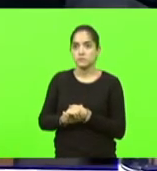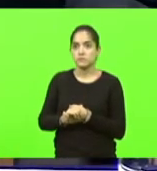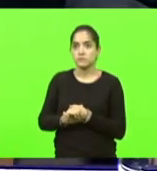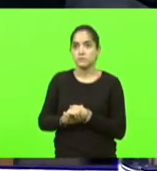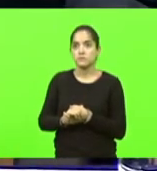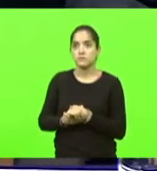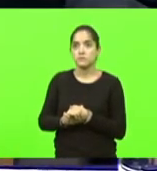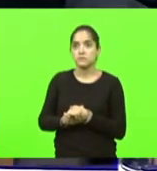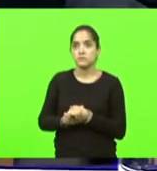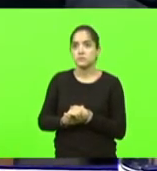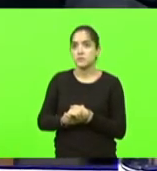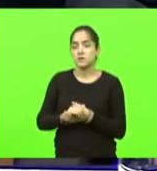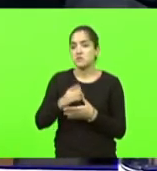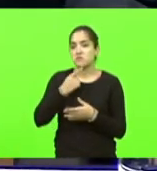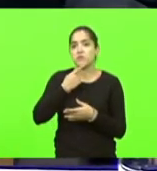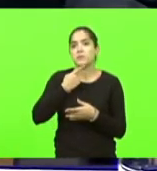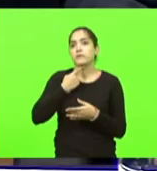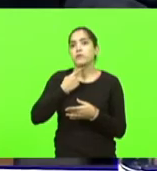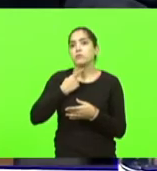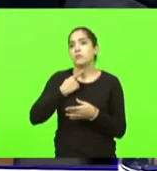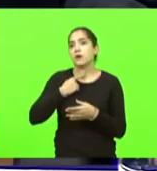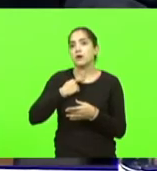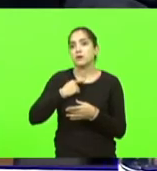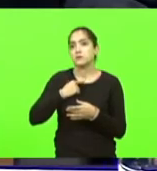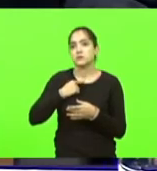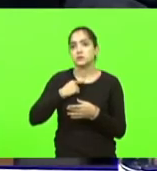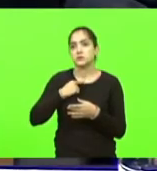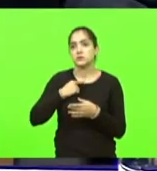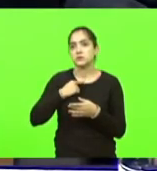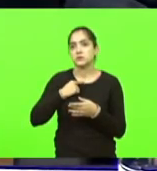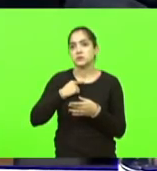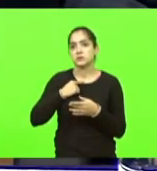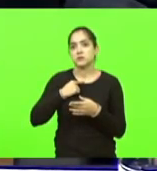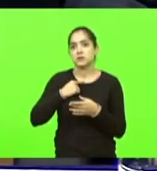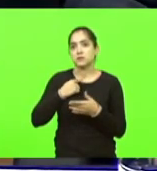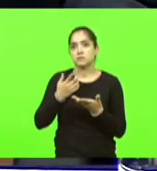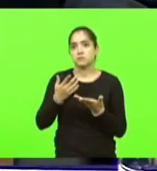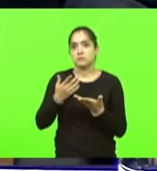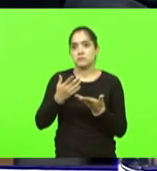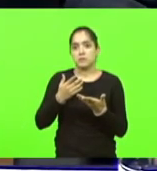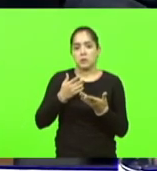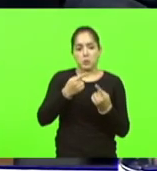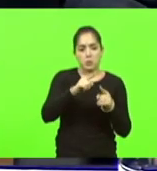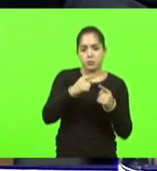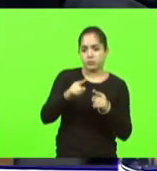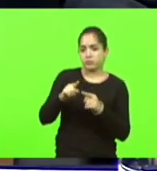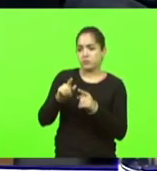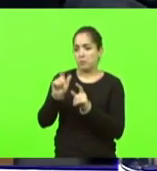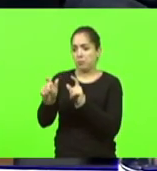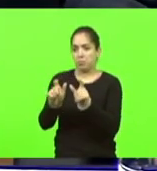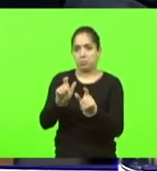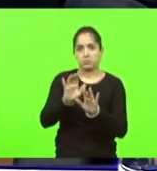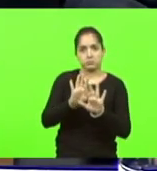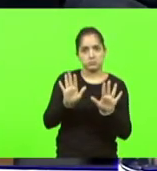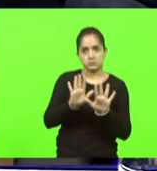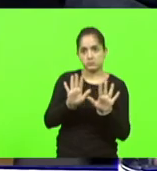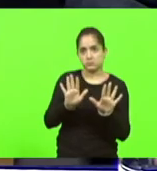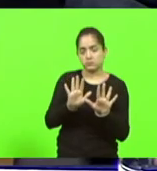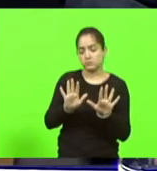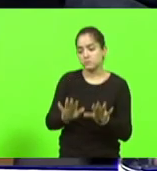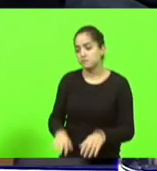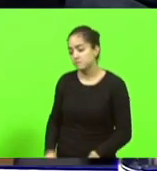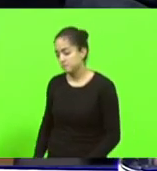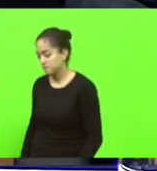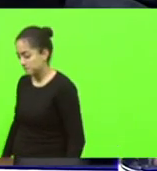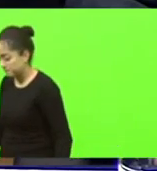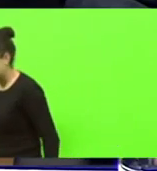e não foi meu desejo eu tô prender quem quer que seja me surpreendi mente Me foi